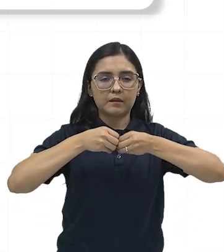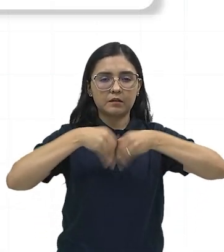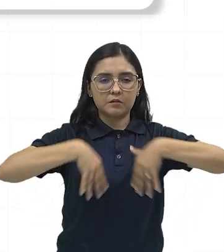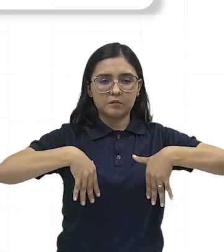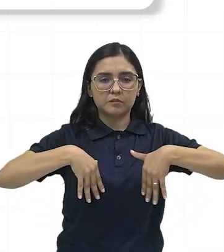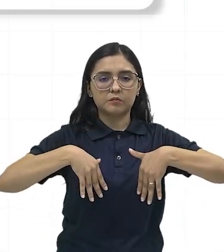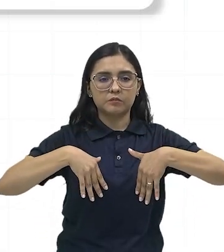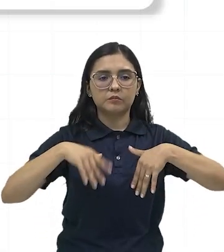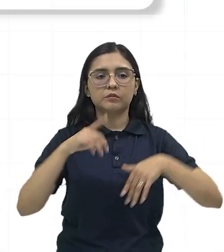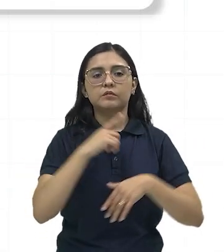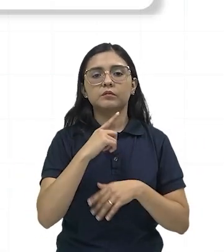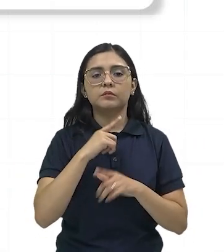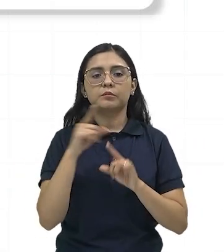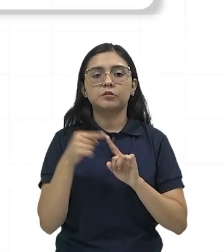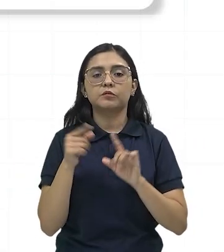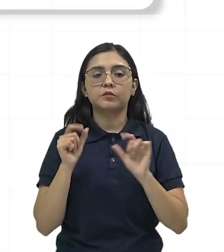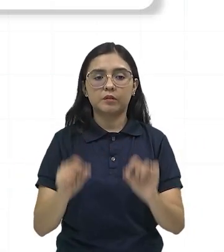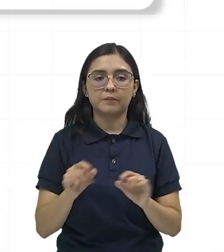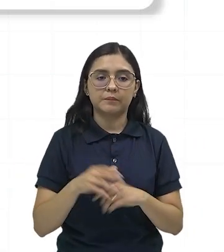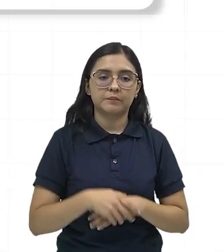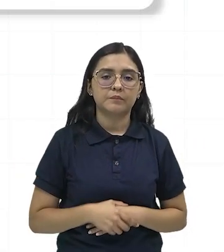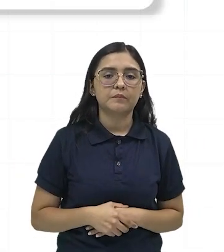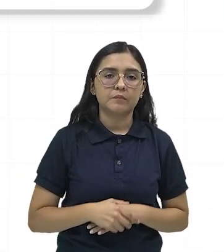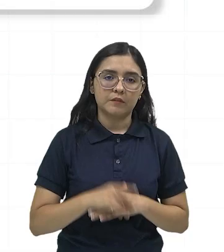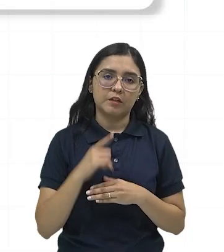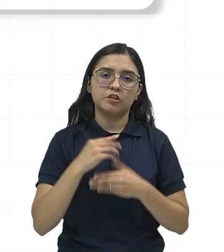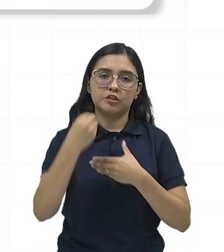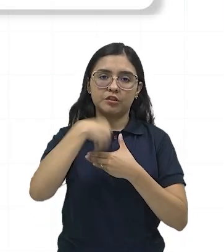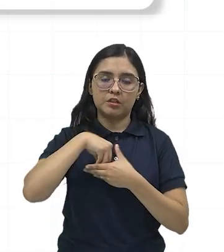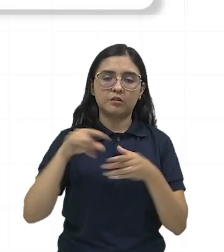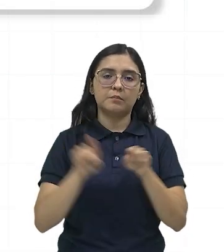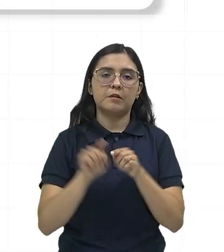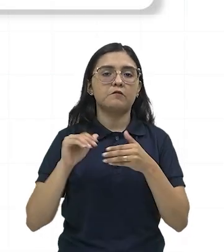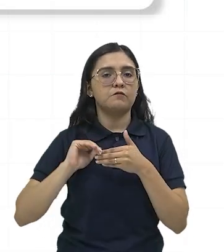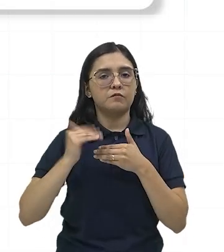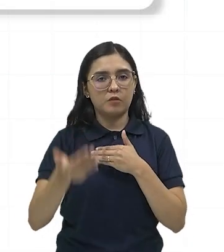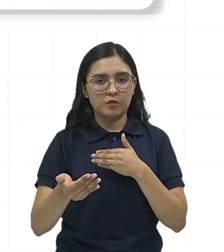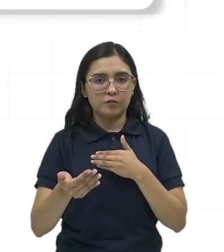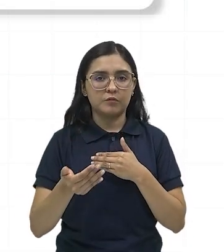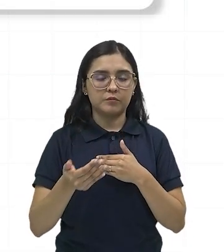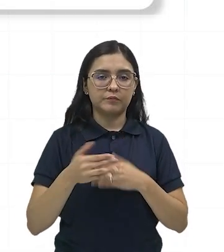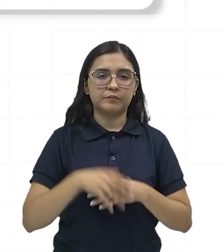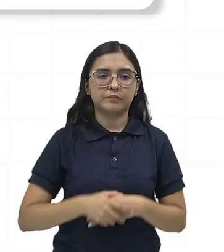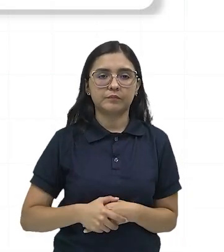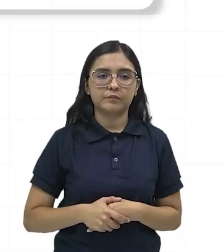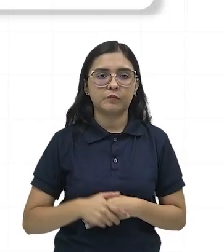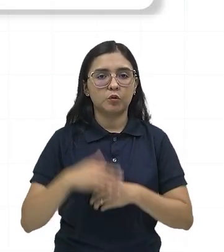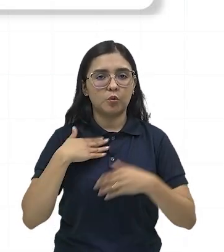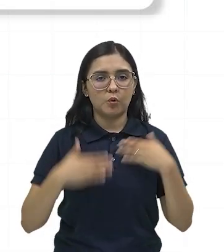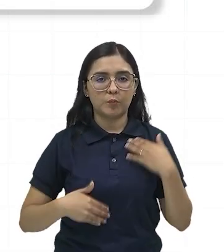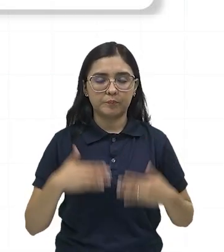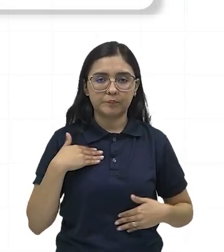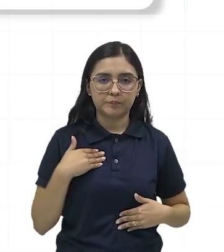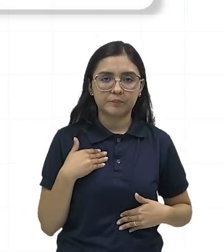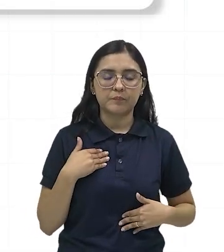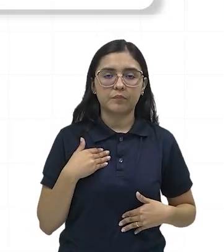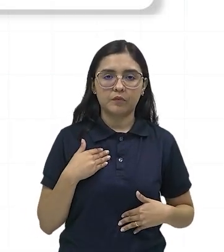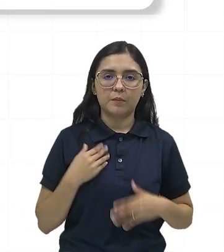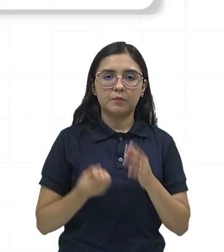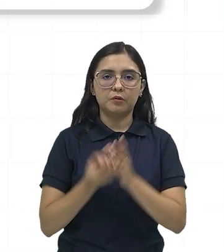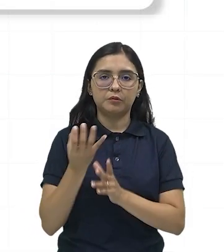possuem tanto a função endócrina quanto a função exócrina, né? Ou